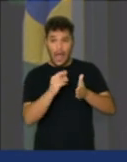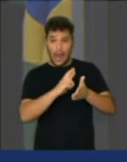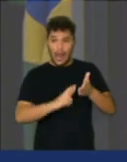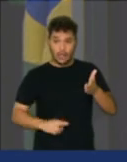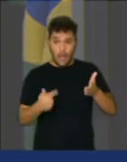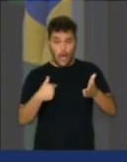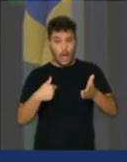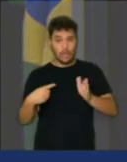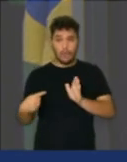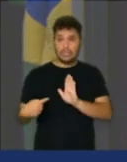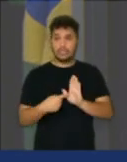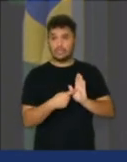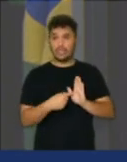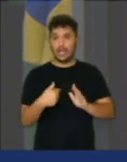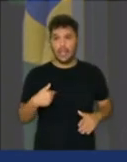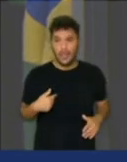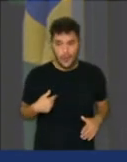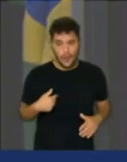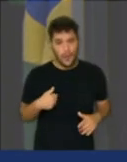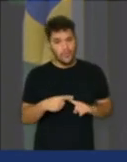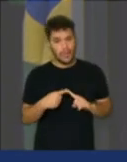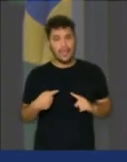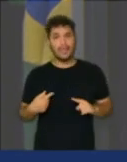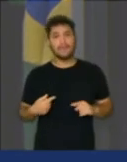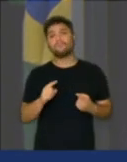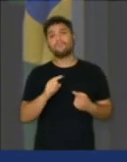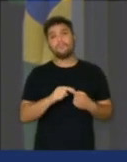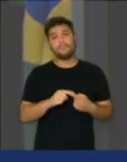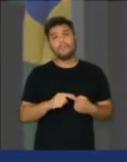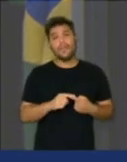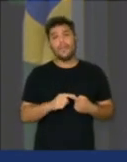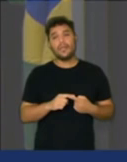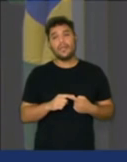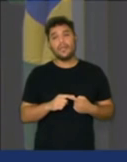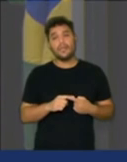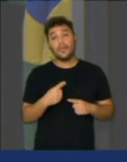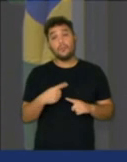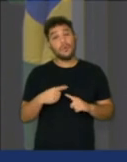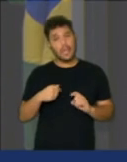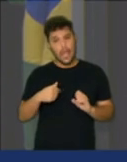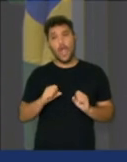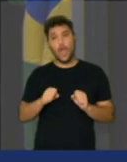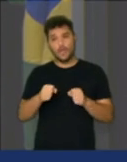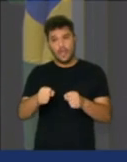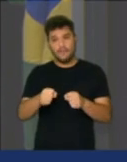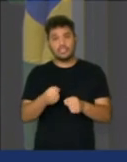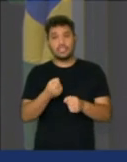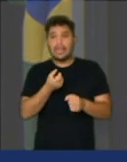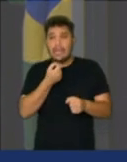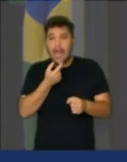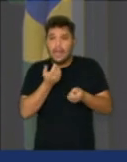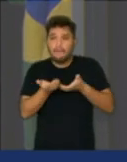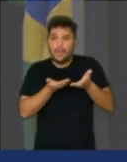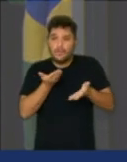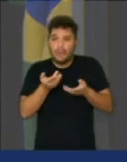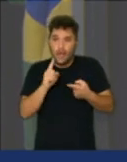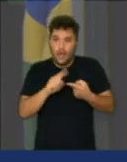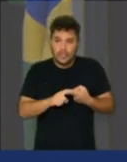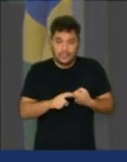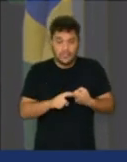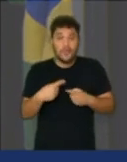sendo indiciado por incitação a crime. Estou indiciado por ter defendido tratamento precoce, por ter